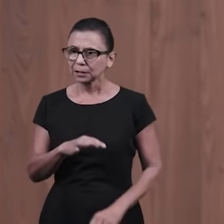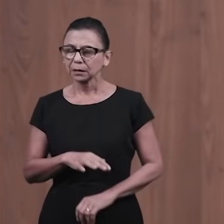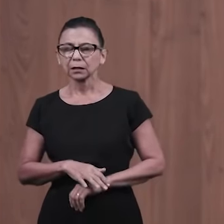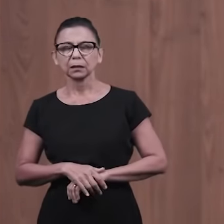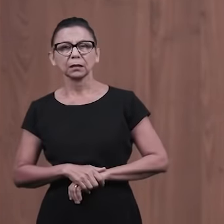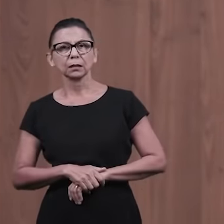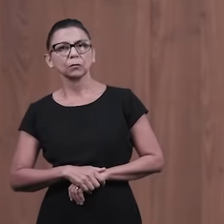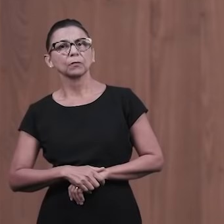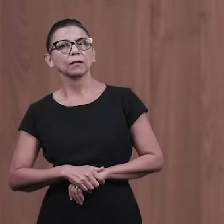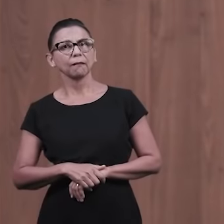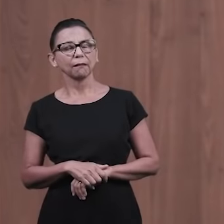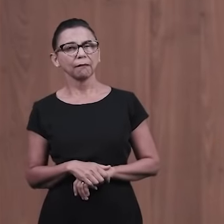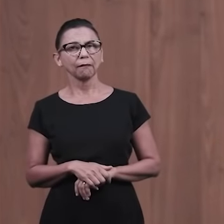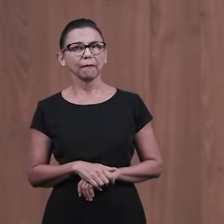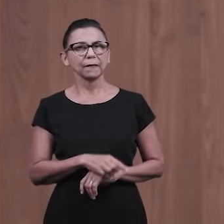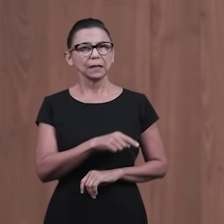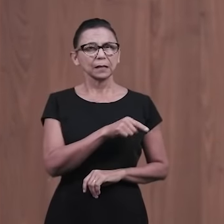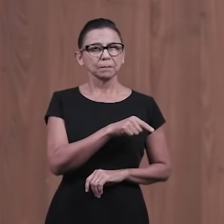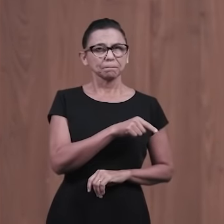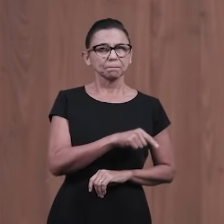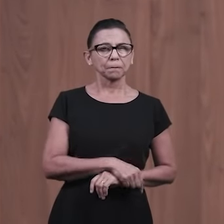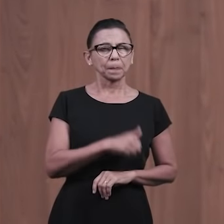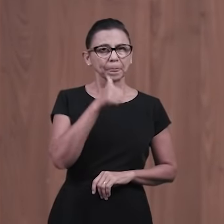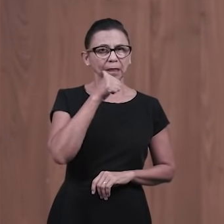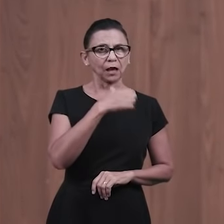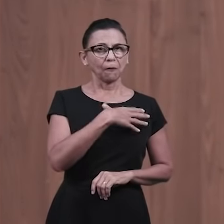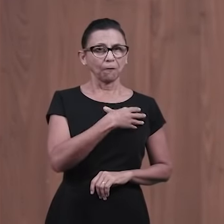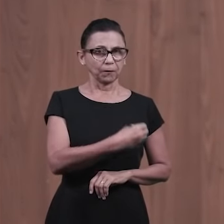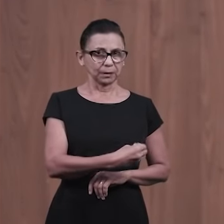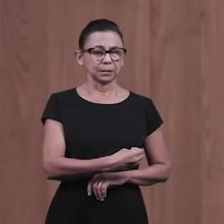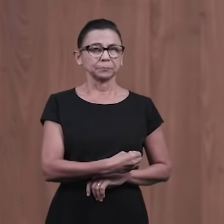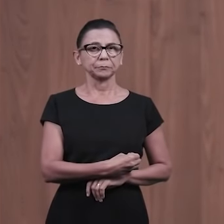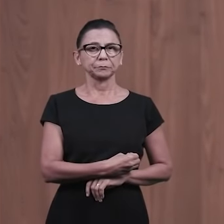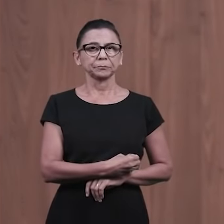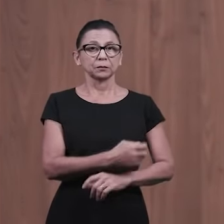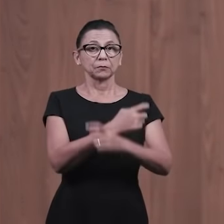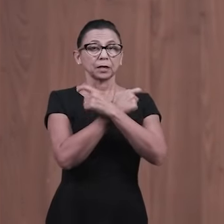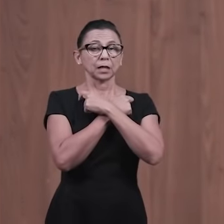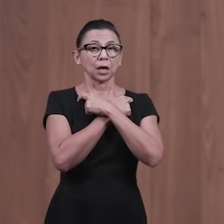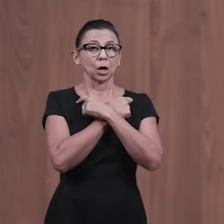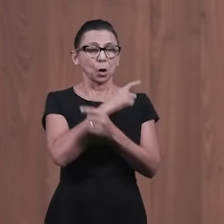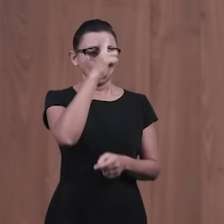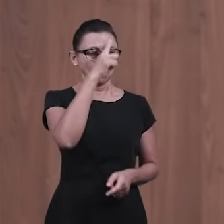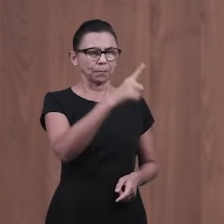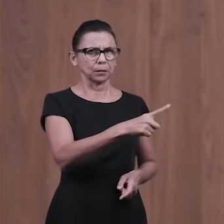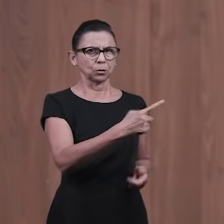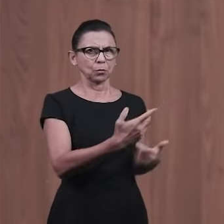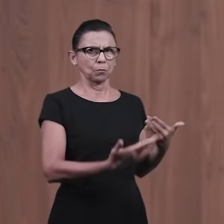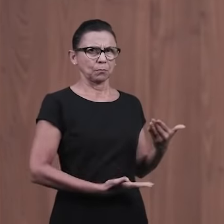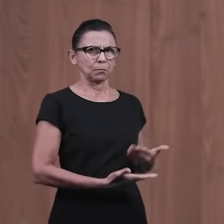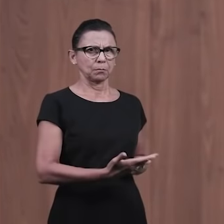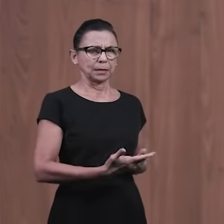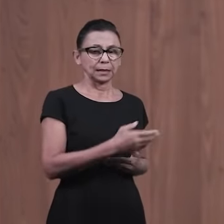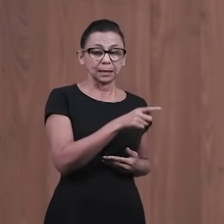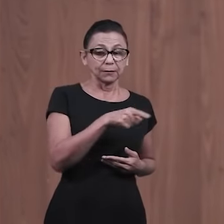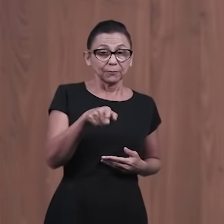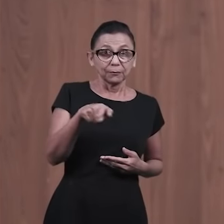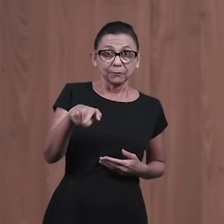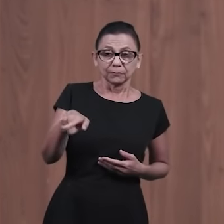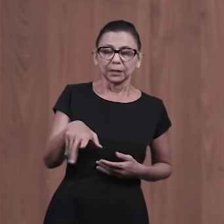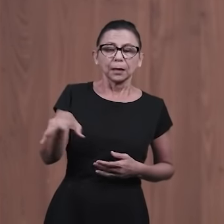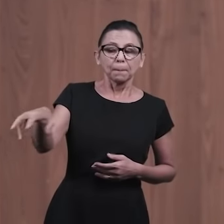pudesse buscar uma mulher das hebreias para amamentar aquela criança e cuidar dela. A filha de Faraó autoriza e ela vai e